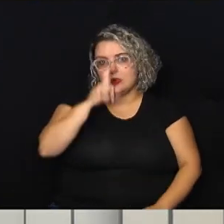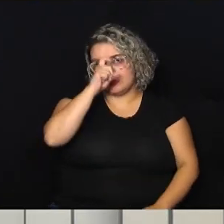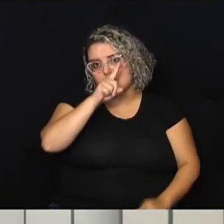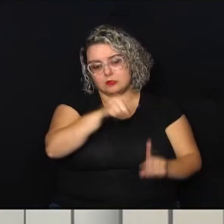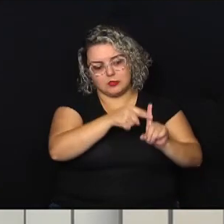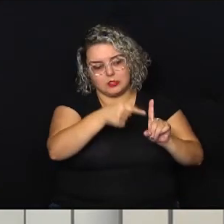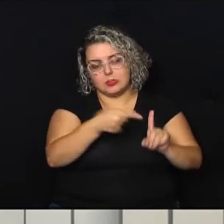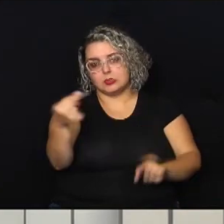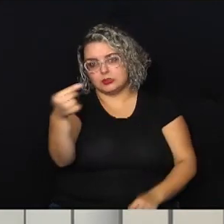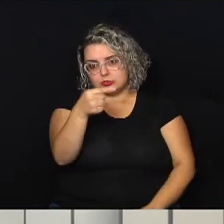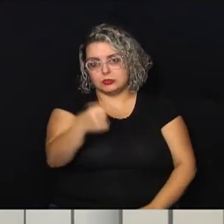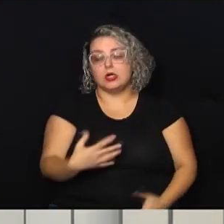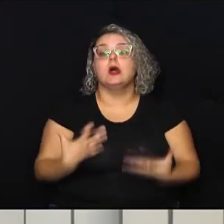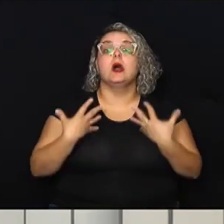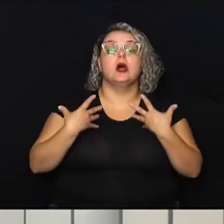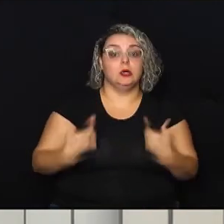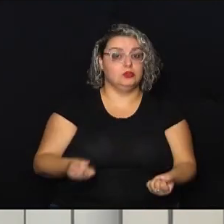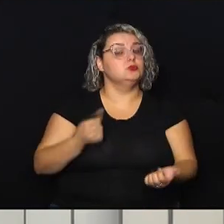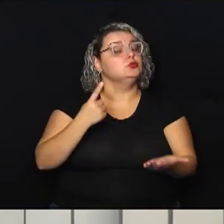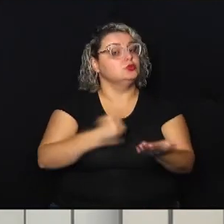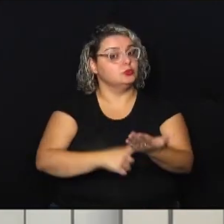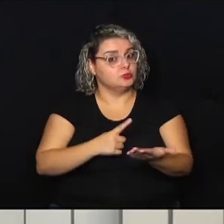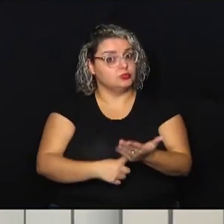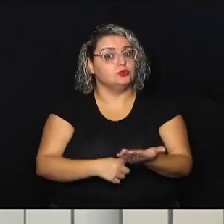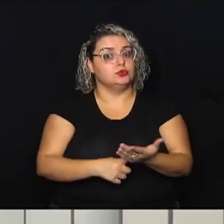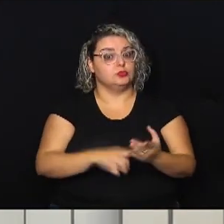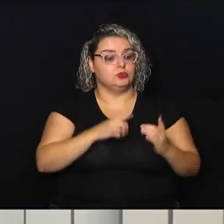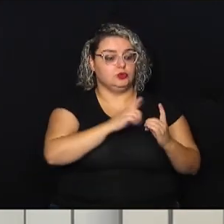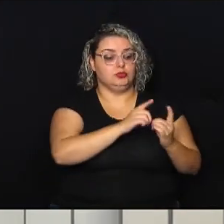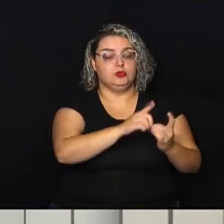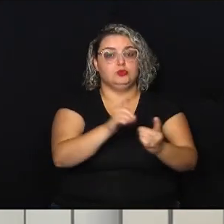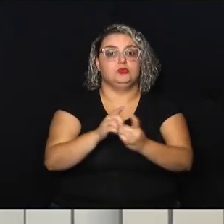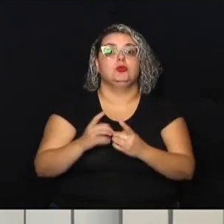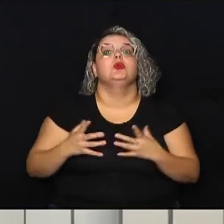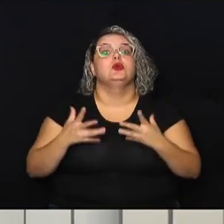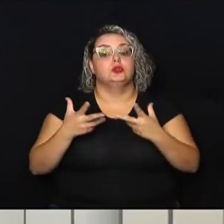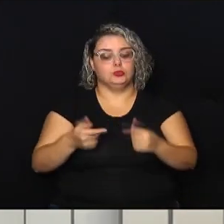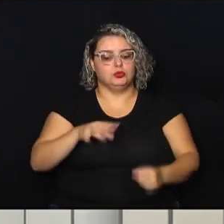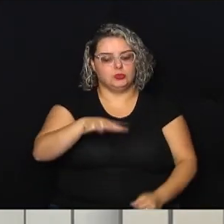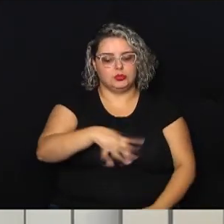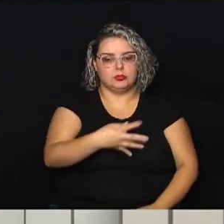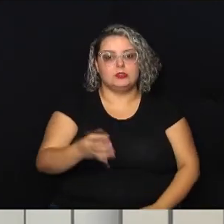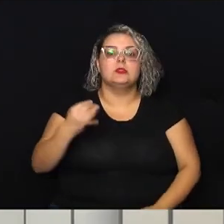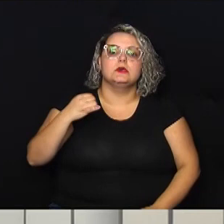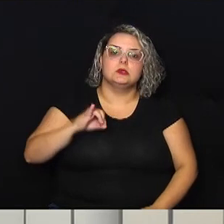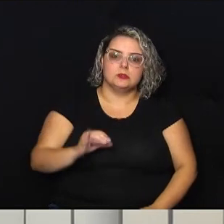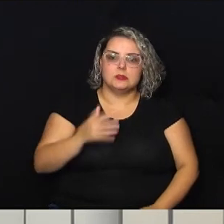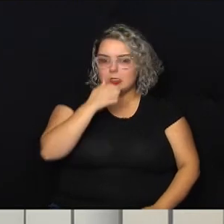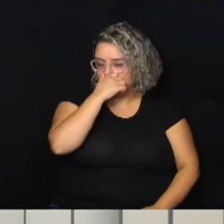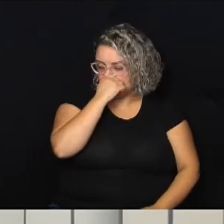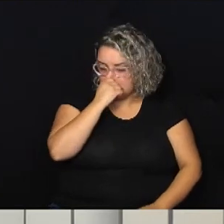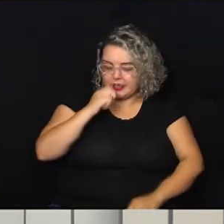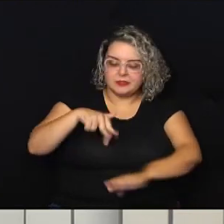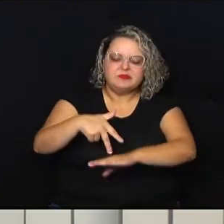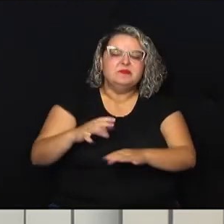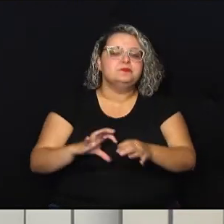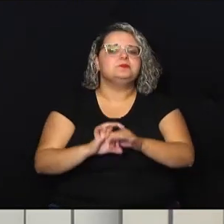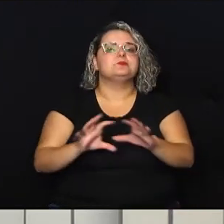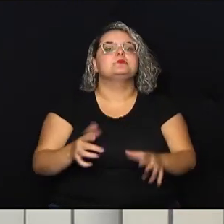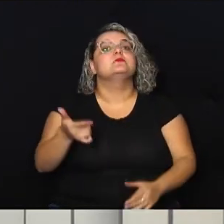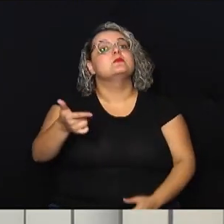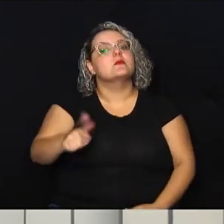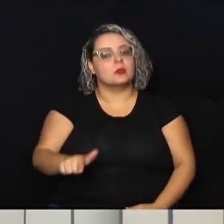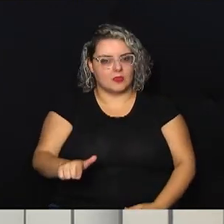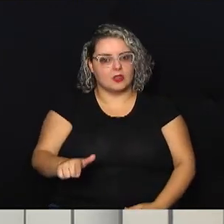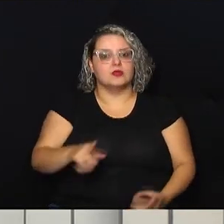Campinas assumiram o compromisso de cobrir toda a escala, se cotizando e assim permitir a continuidade